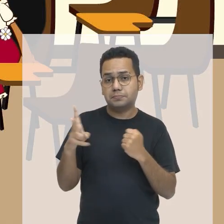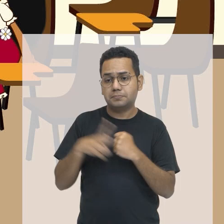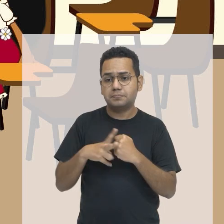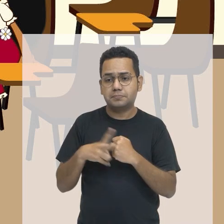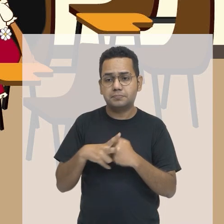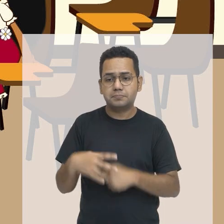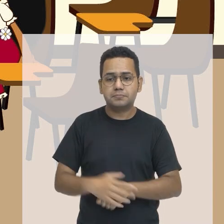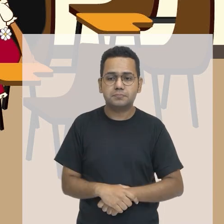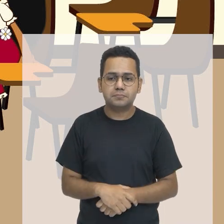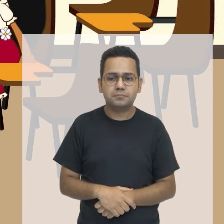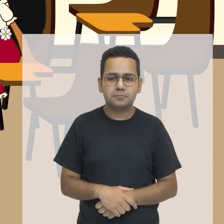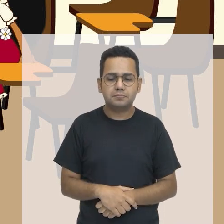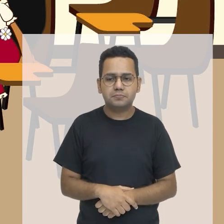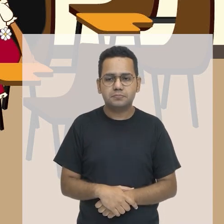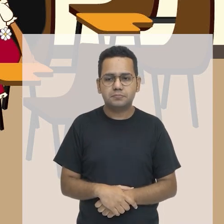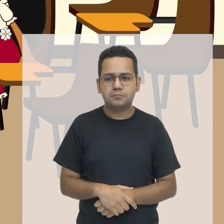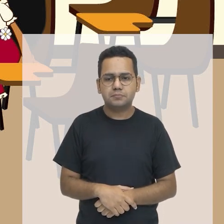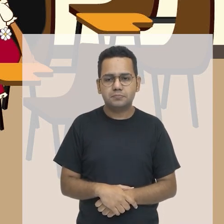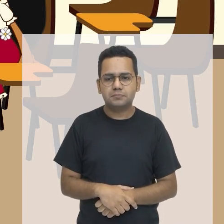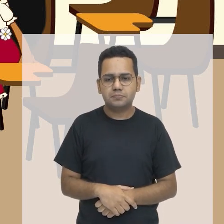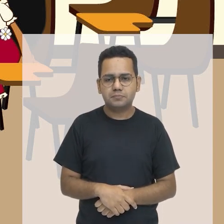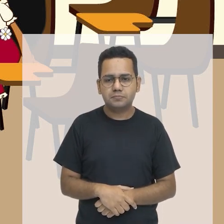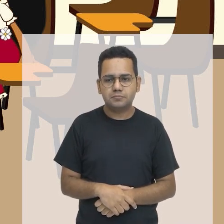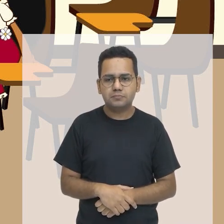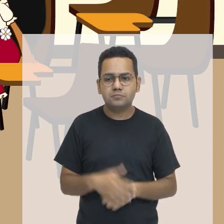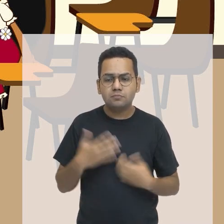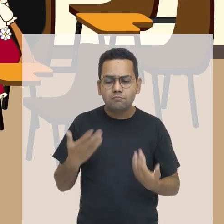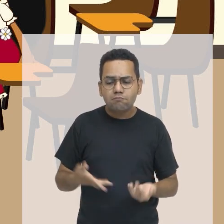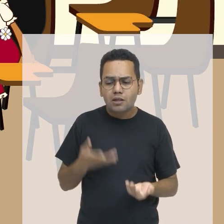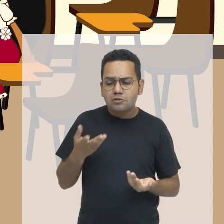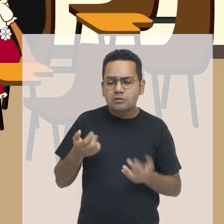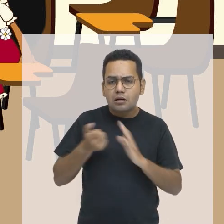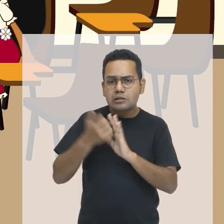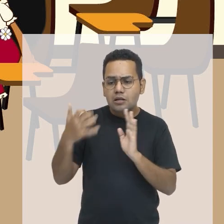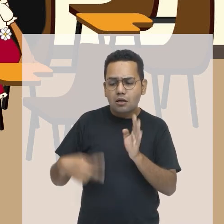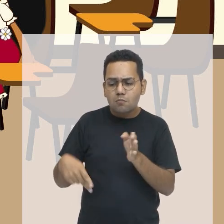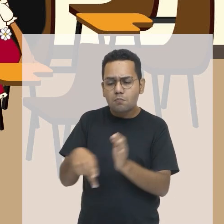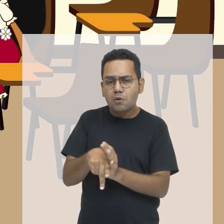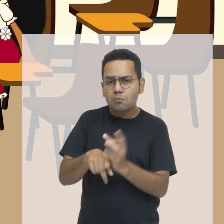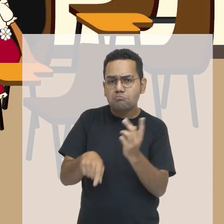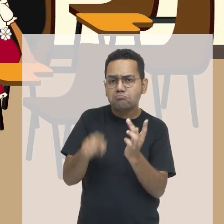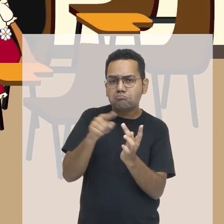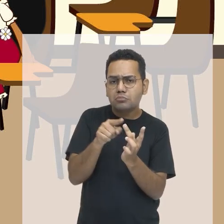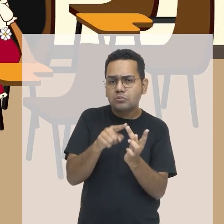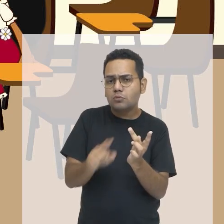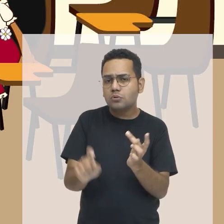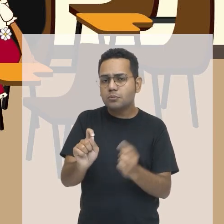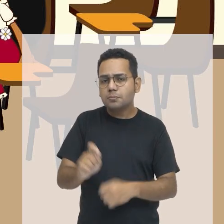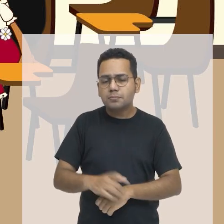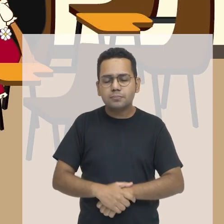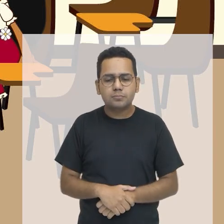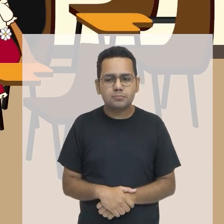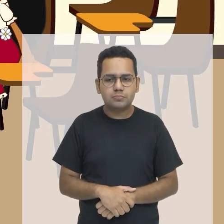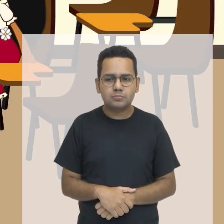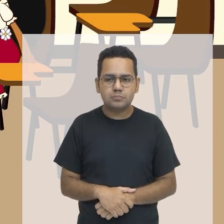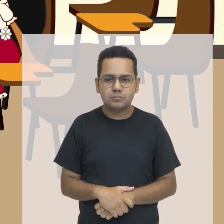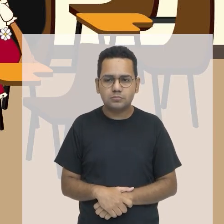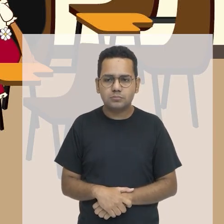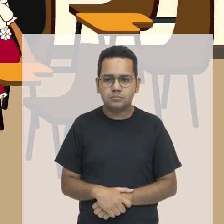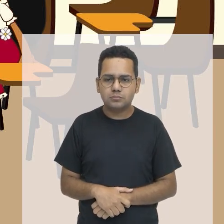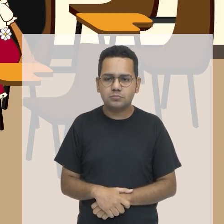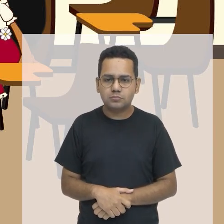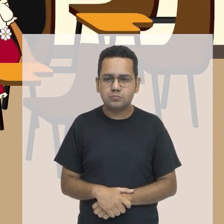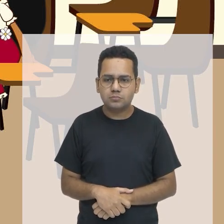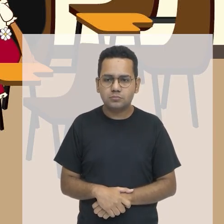cues suggest. A linguagem não verbal, né, as pistas da linguagem não verbal sugerem, né? Cues